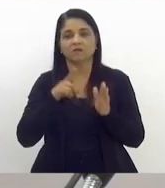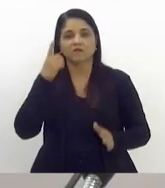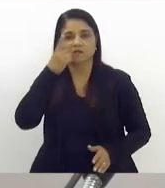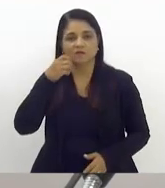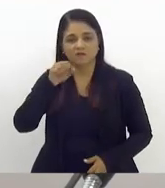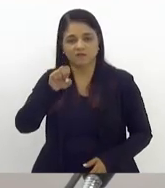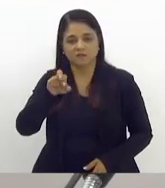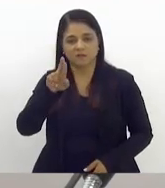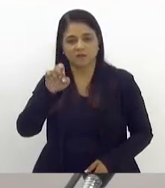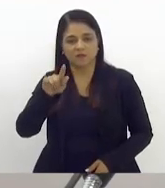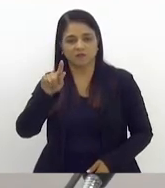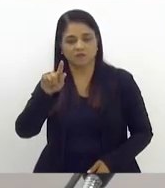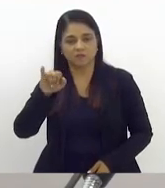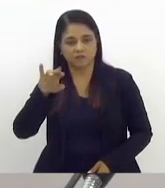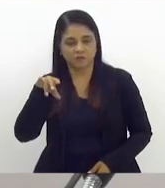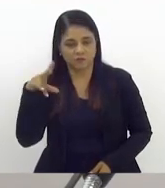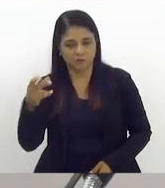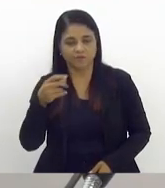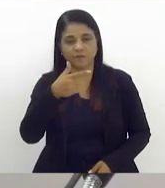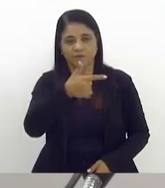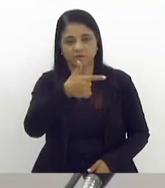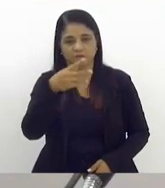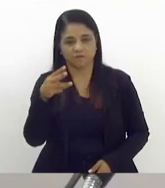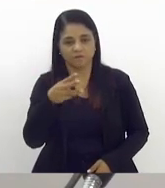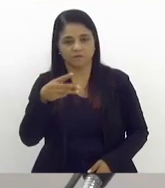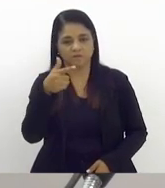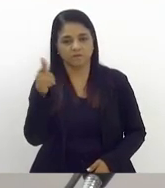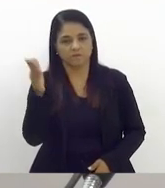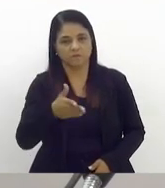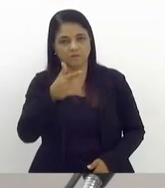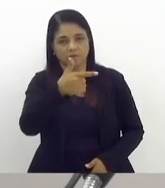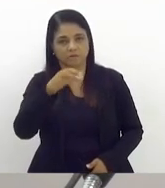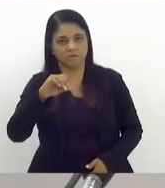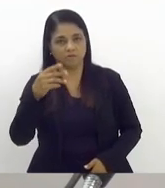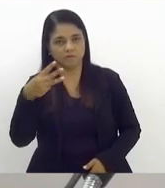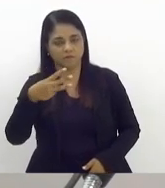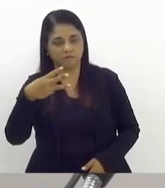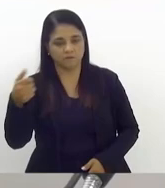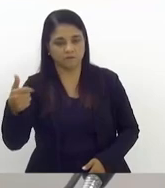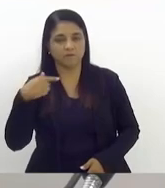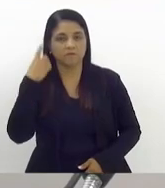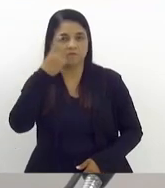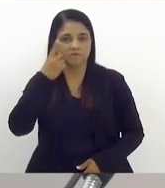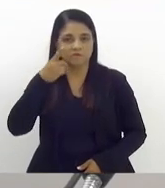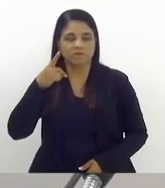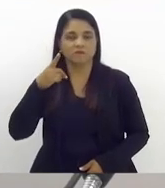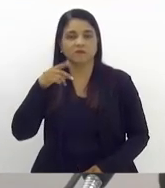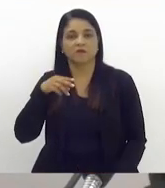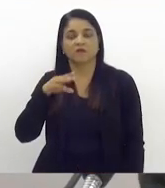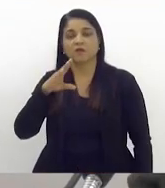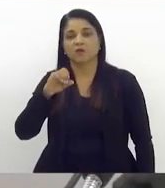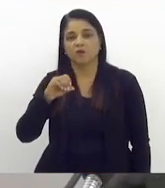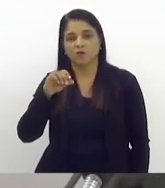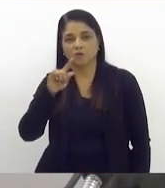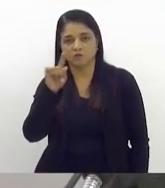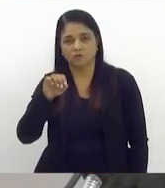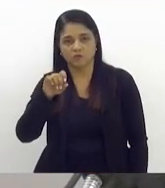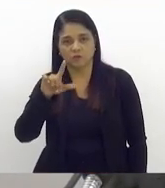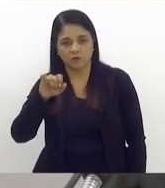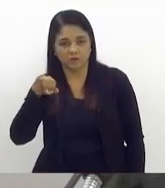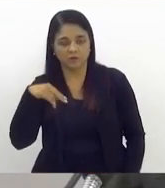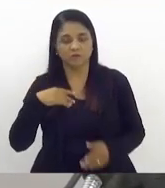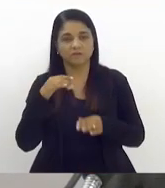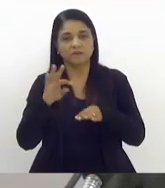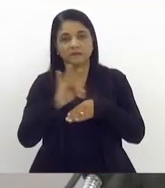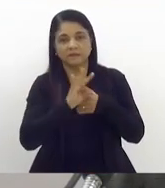o 4 da pauta, o PL 733 de 23, de autoria do deputado Vinícius Cozzolino, que autoriza o Poder Executivo a implantar política estadual de qualificação